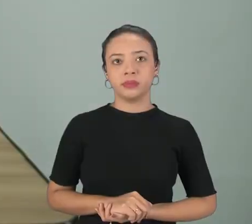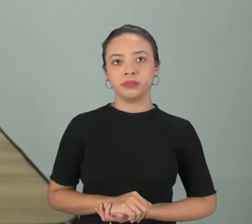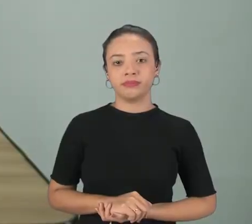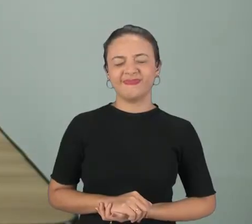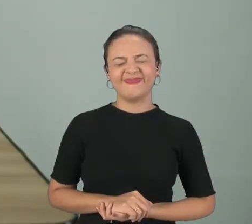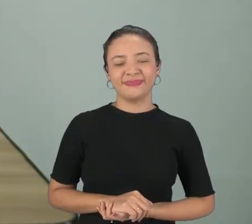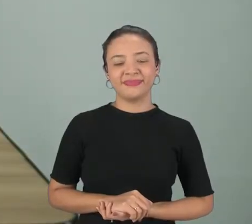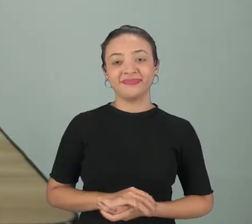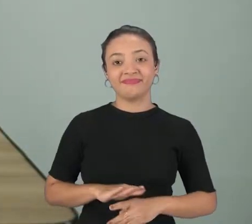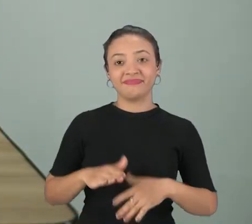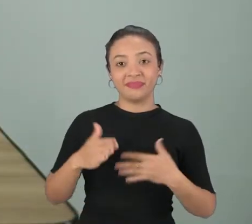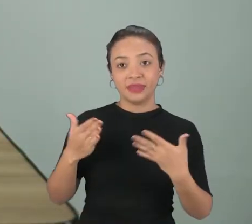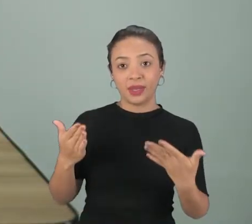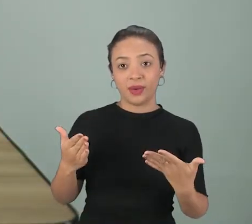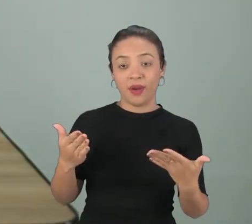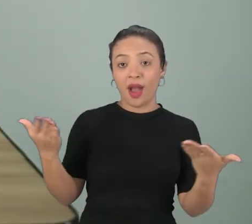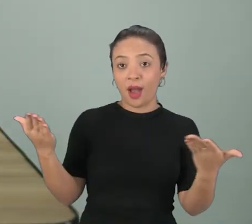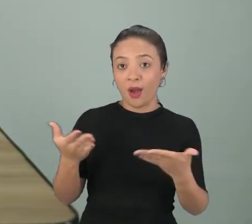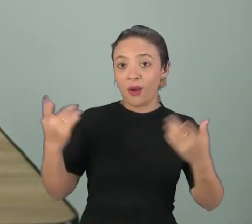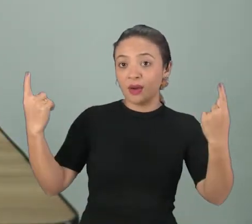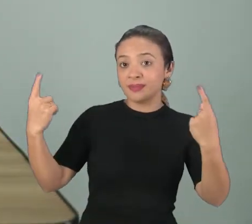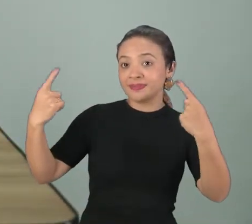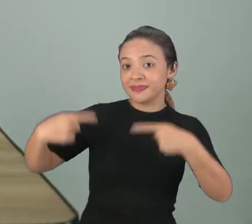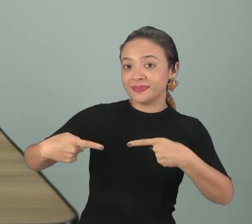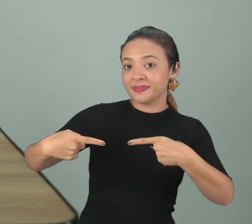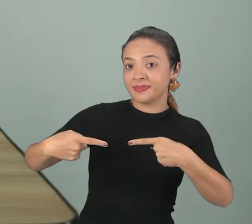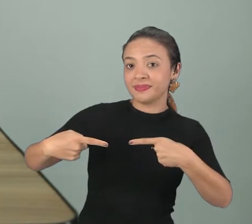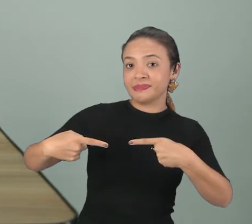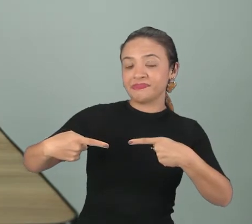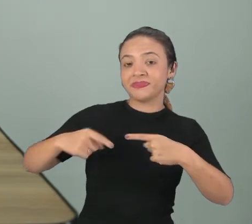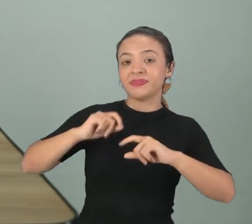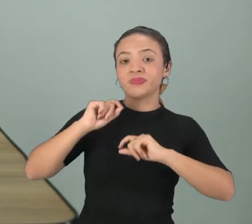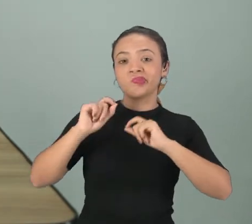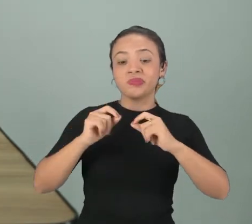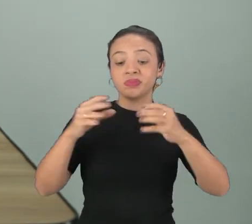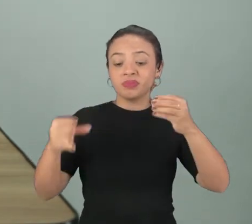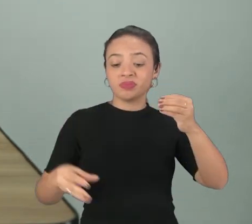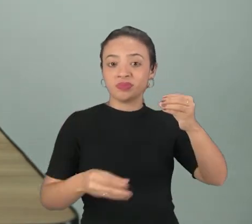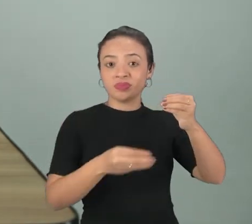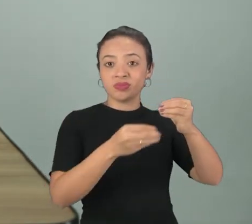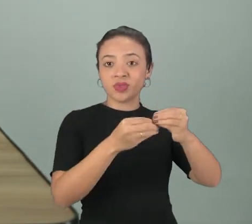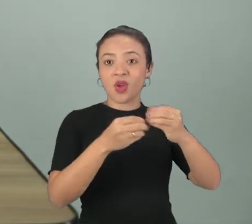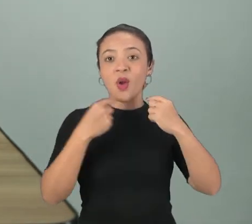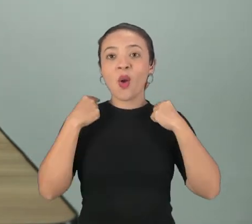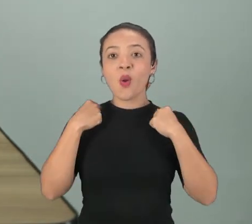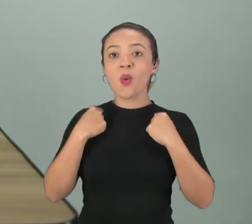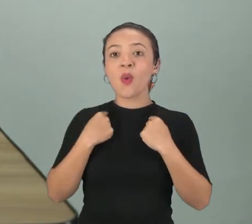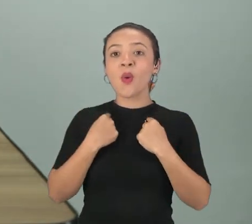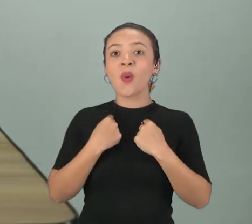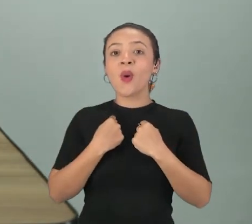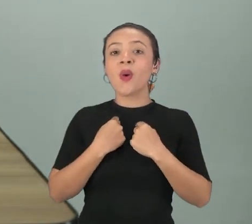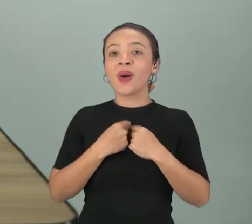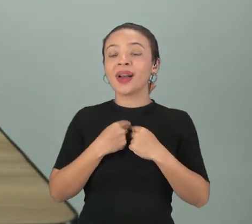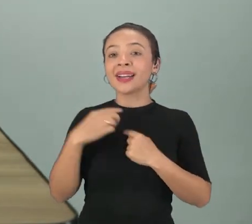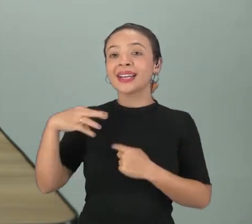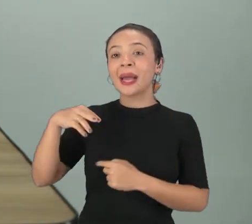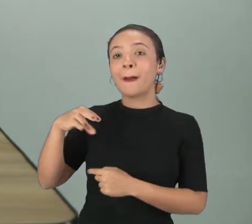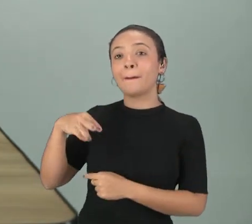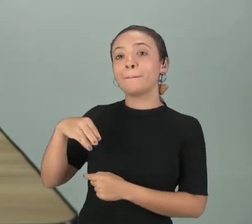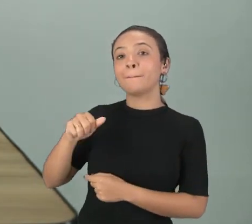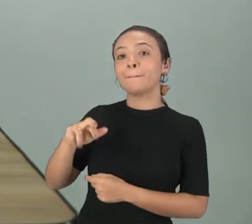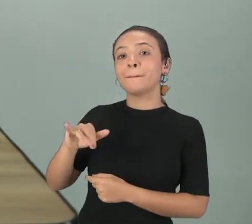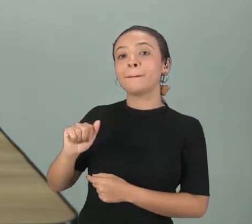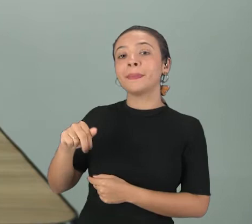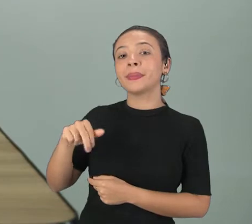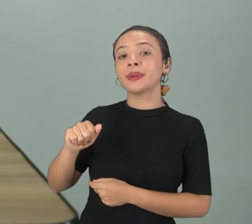muito bem o nosso próximo desafio agora é completar o colar aqui Mariana iniciou isso mesmo